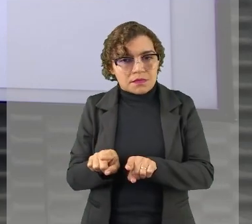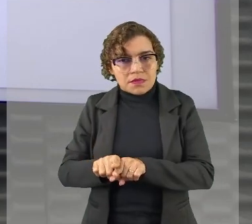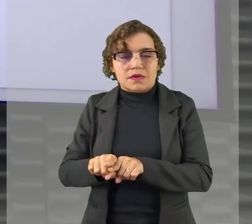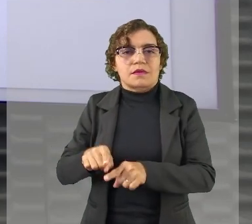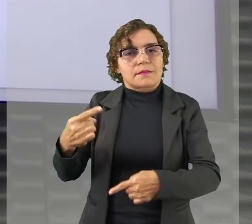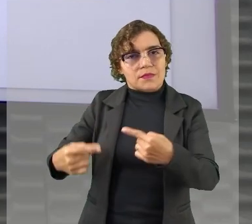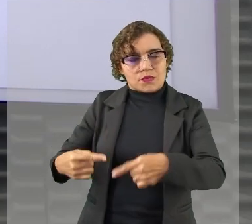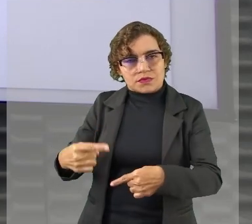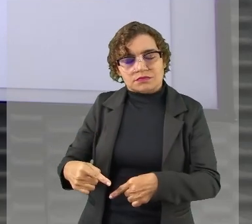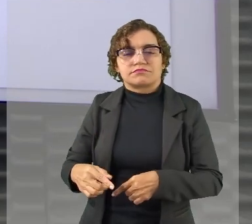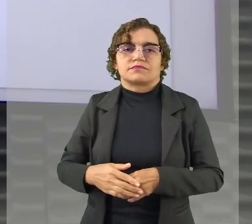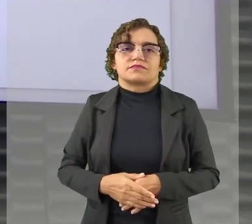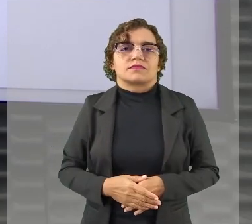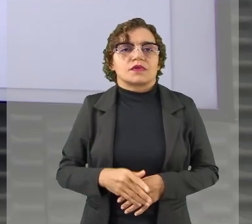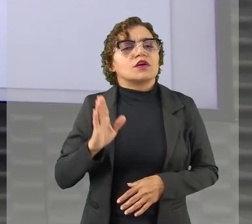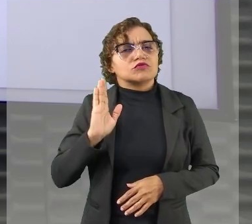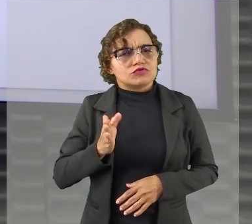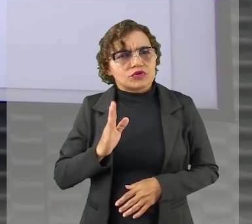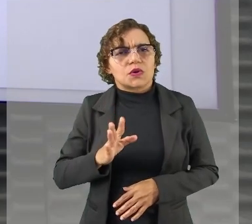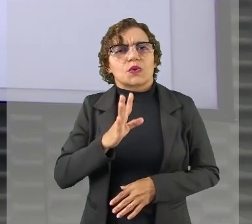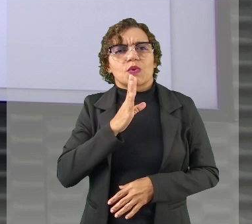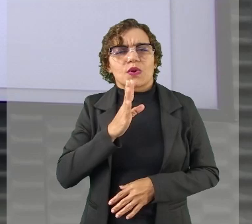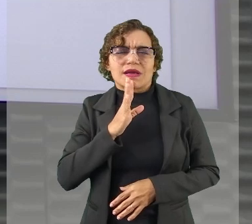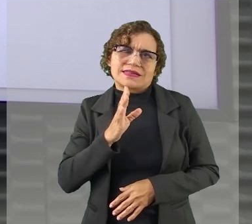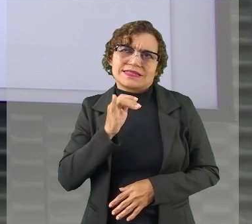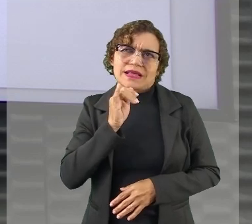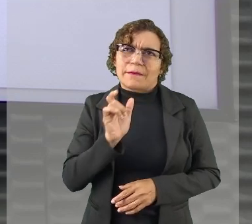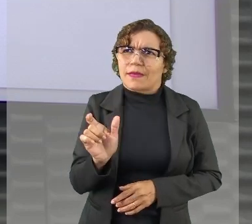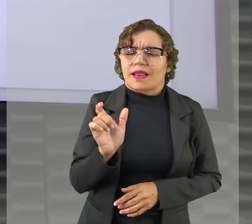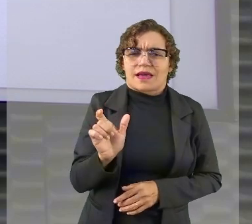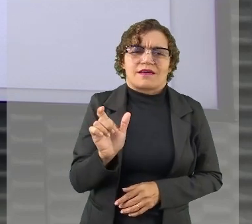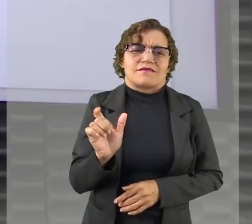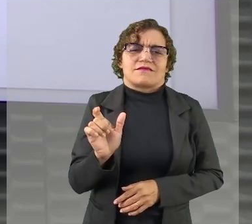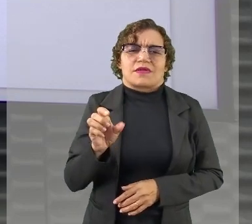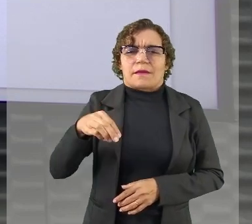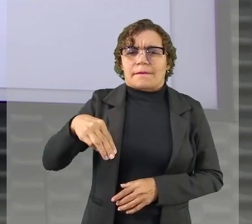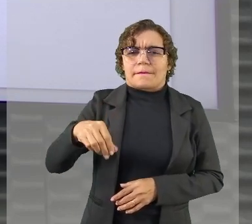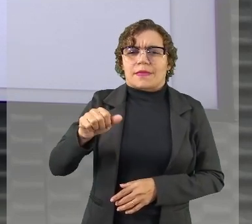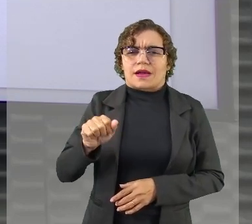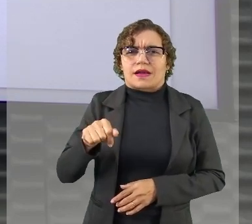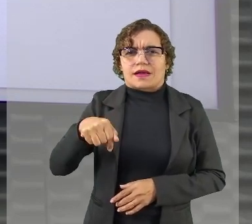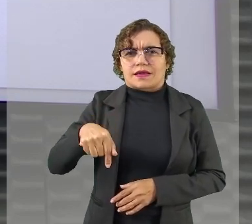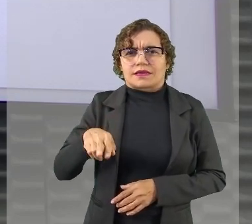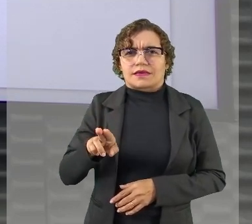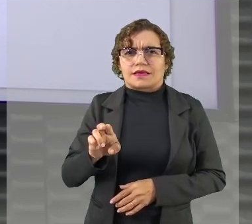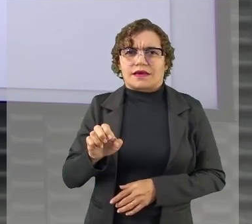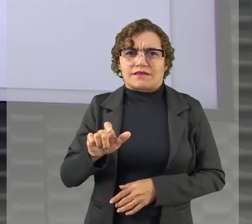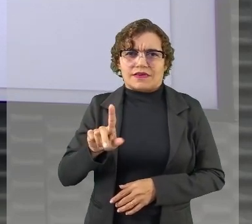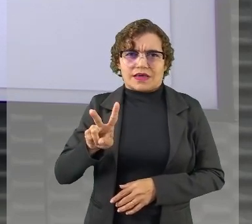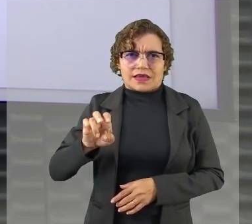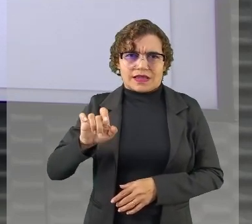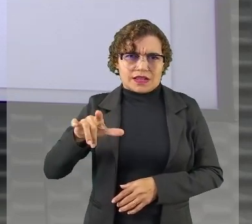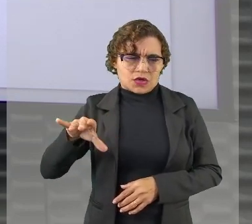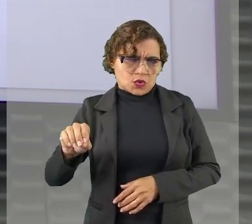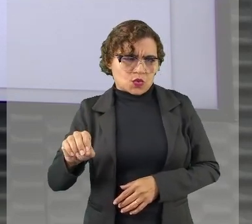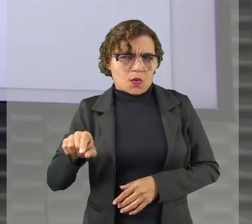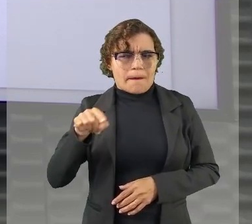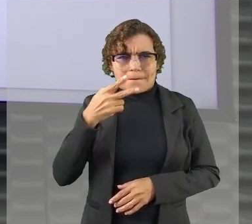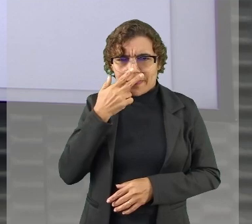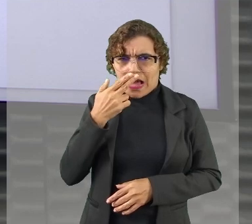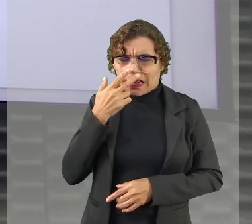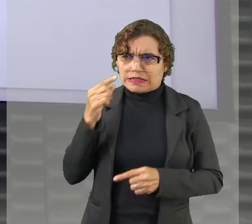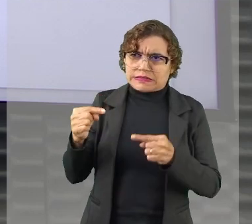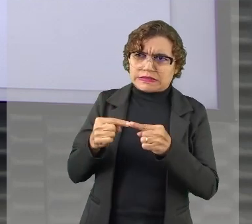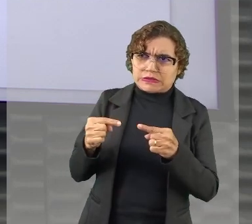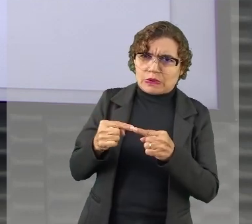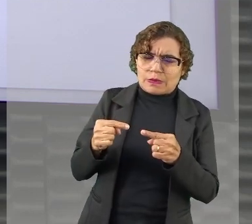Muitas das vezes a gente já ouviu falar naquele termo maquiavélico, Ou seja, quando a gente ouve esse termo, a gente já associa a uma coisa ruim, seja